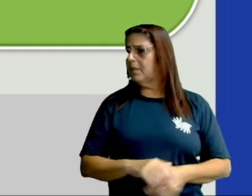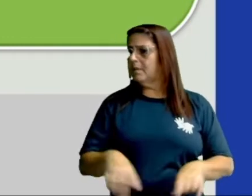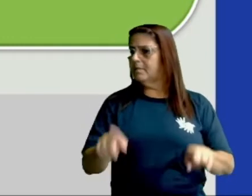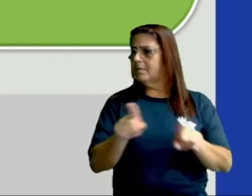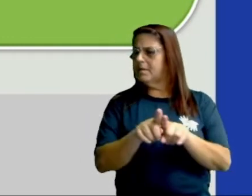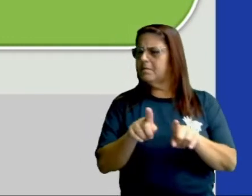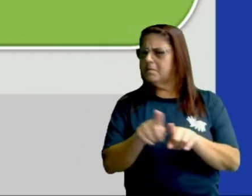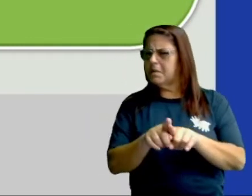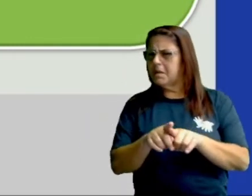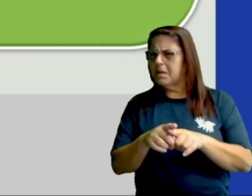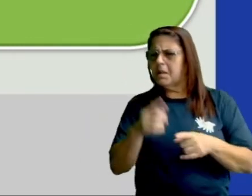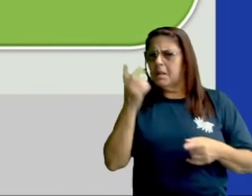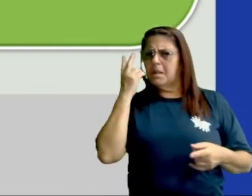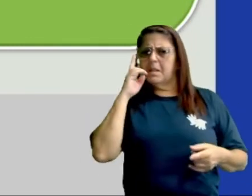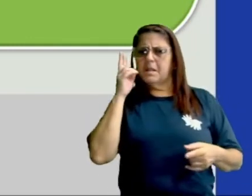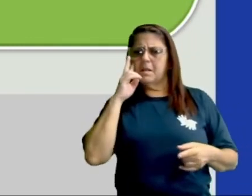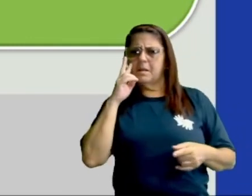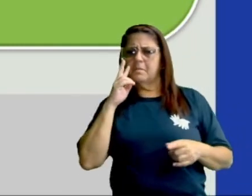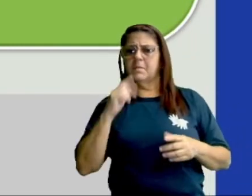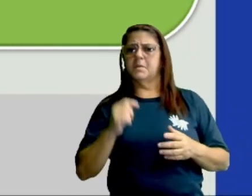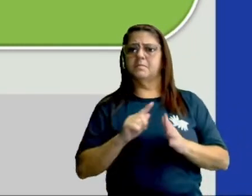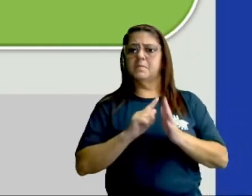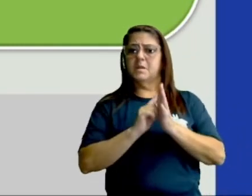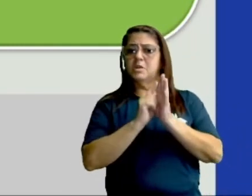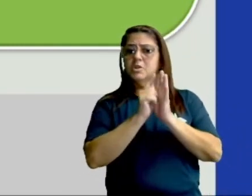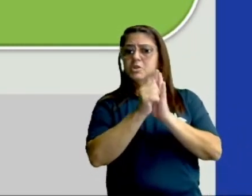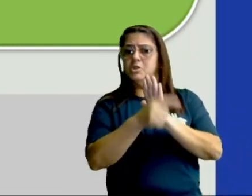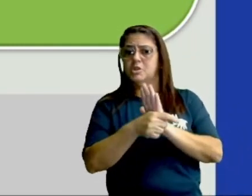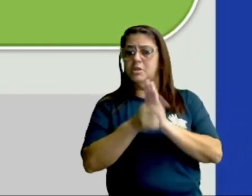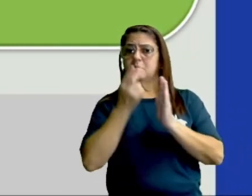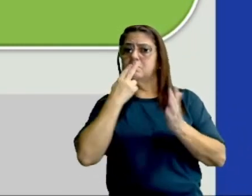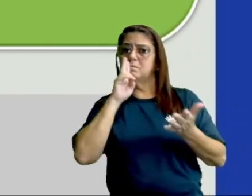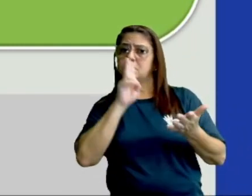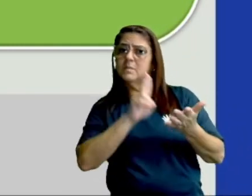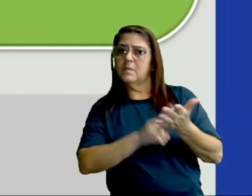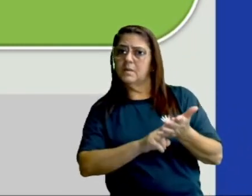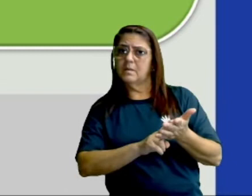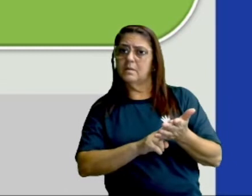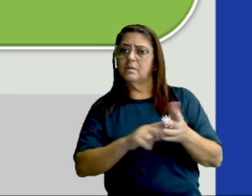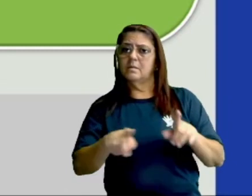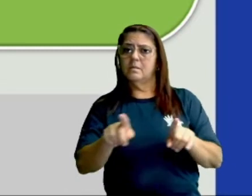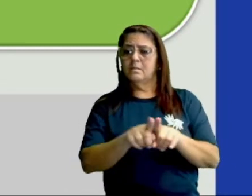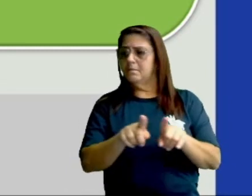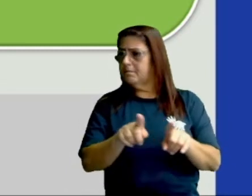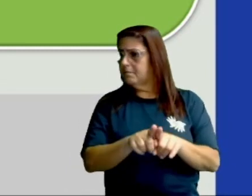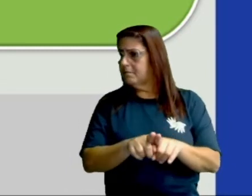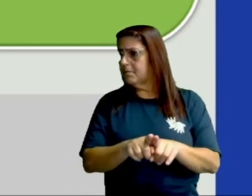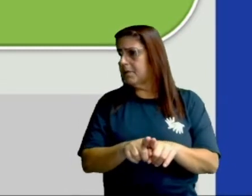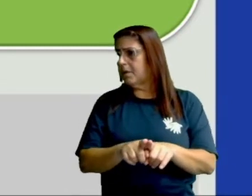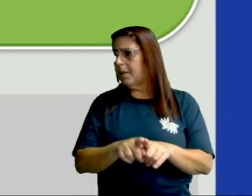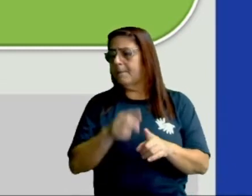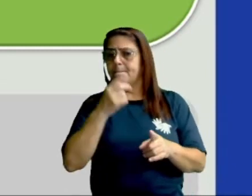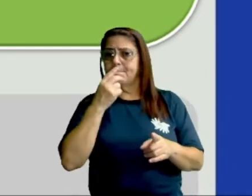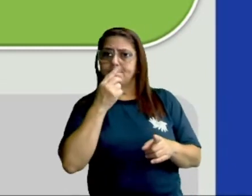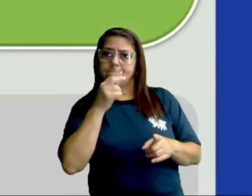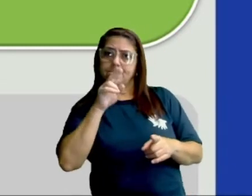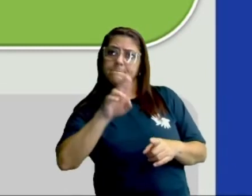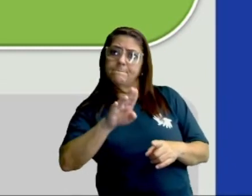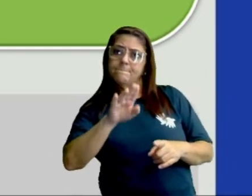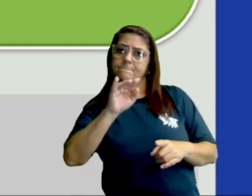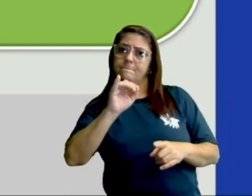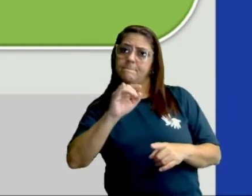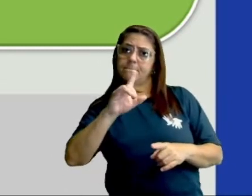só, ele assemelha-se ao gênero carta e também ao gênero bilhete, porém não é igual, tá?